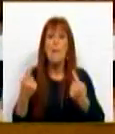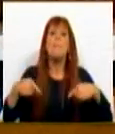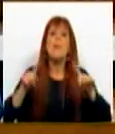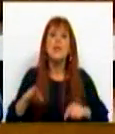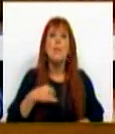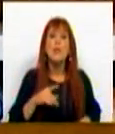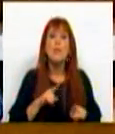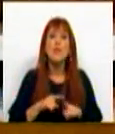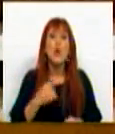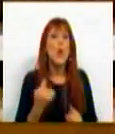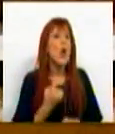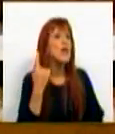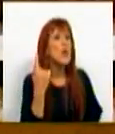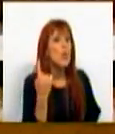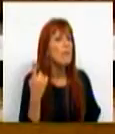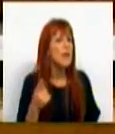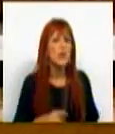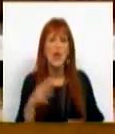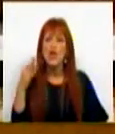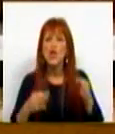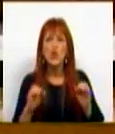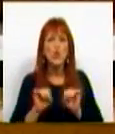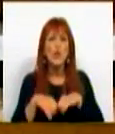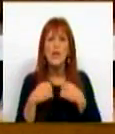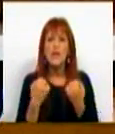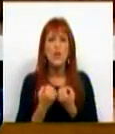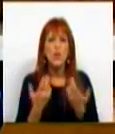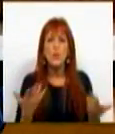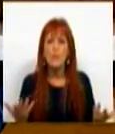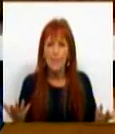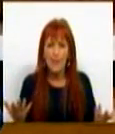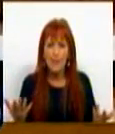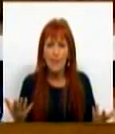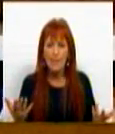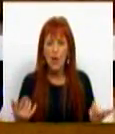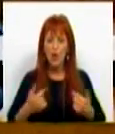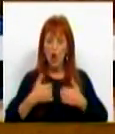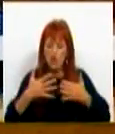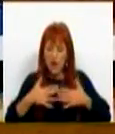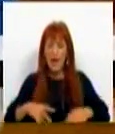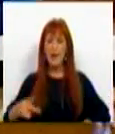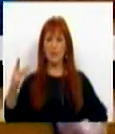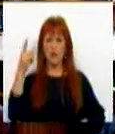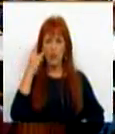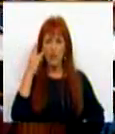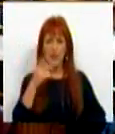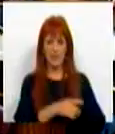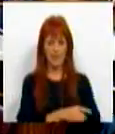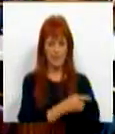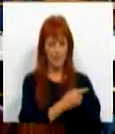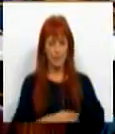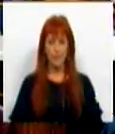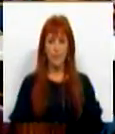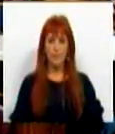mas preocupamos com uma coisa que é a justiça social. Nós queremos viver.